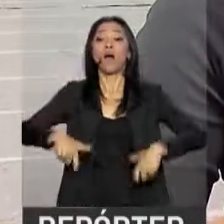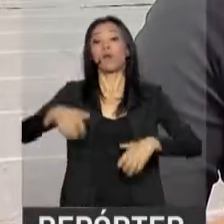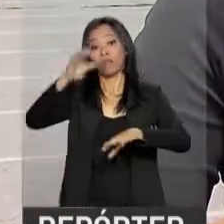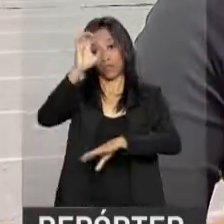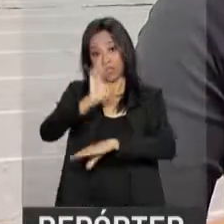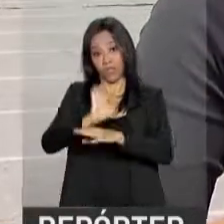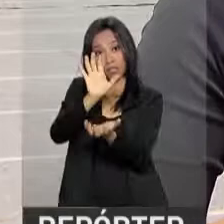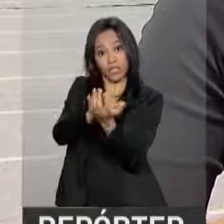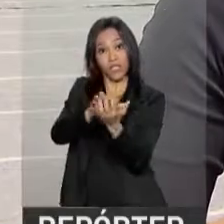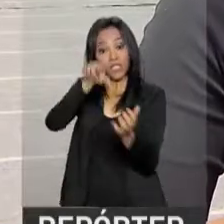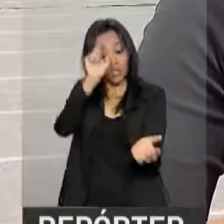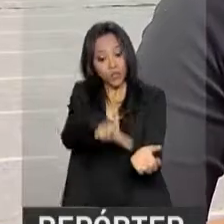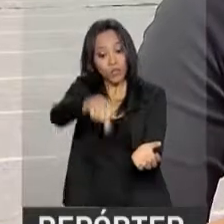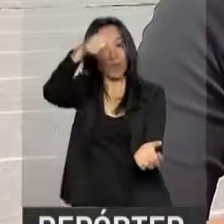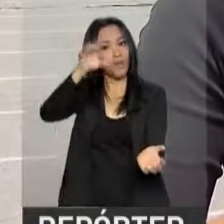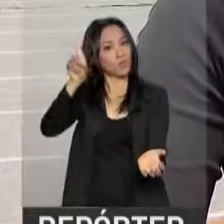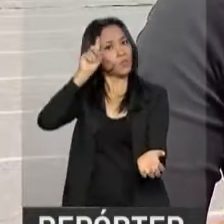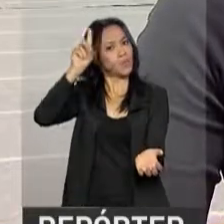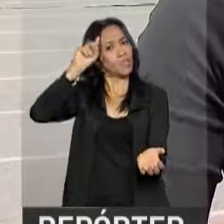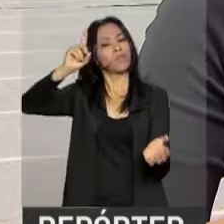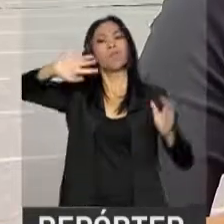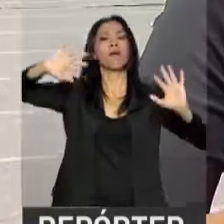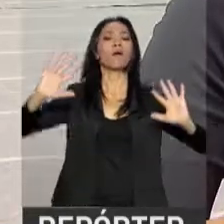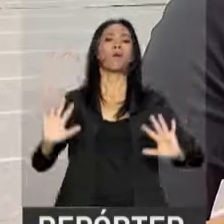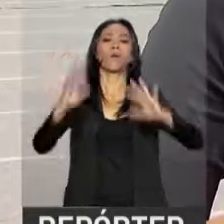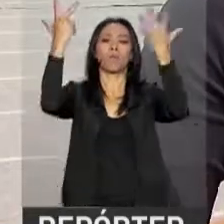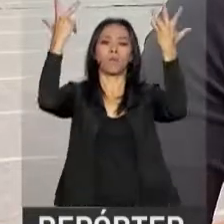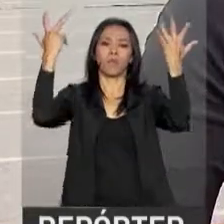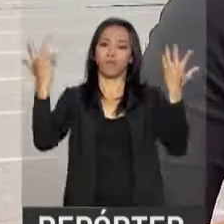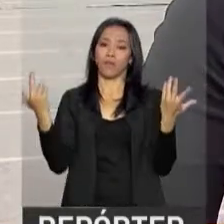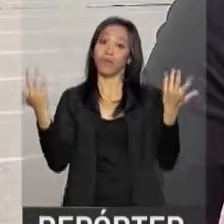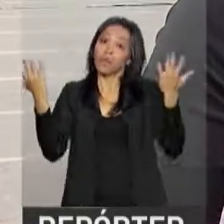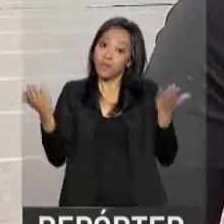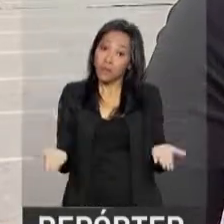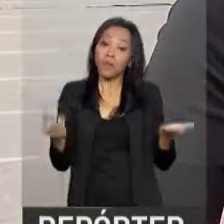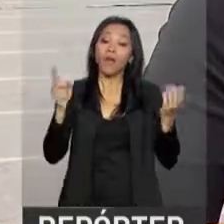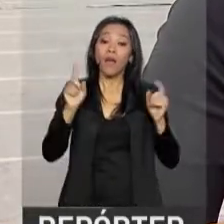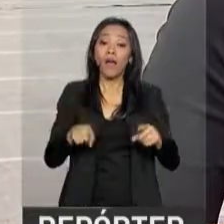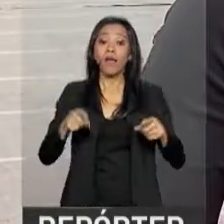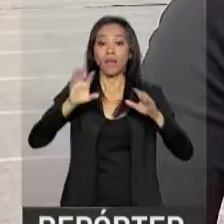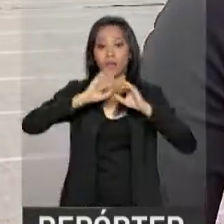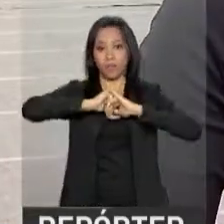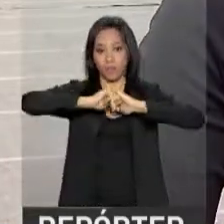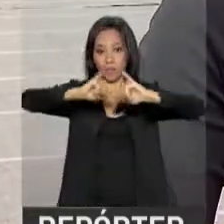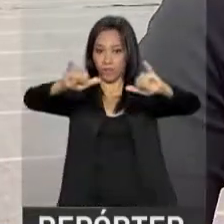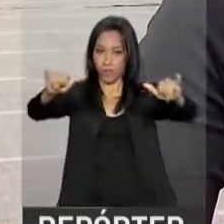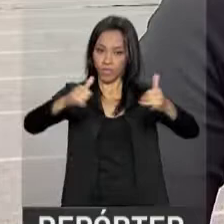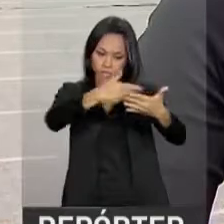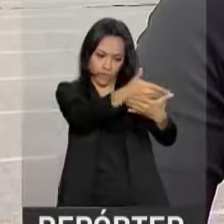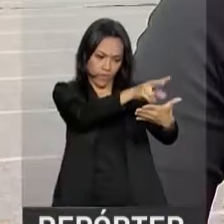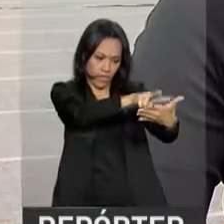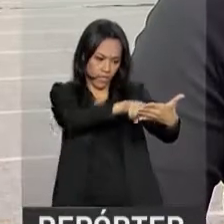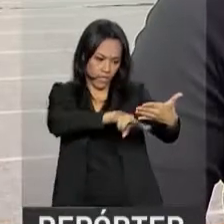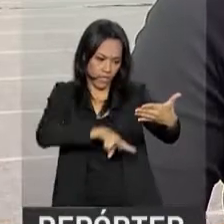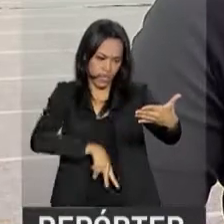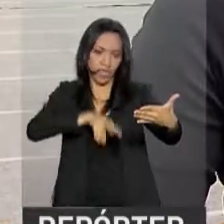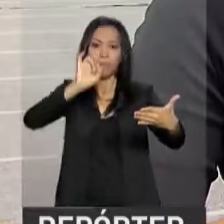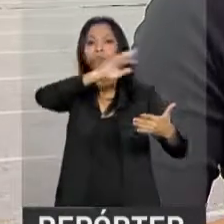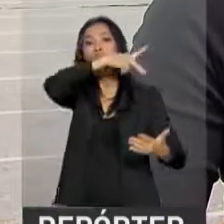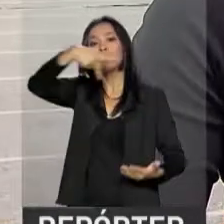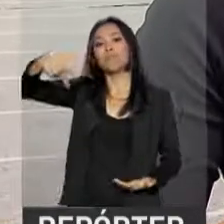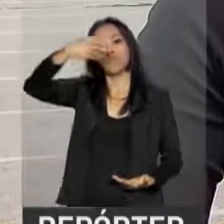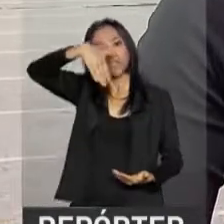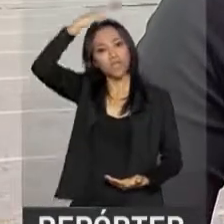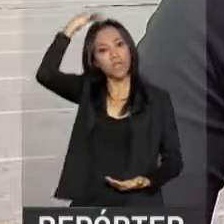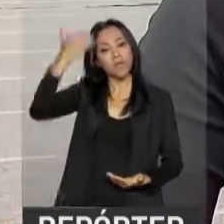escolheu a data para comemorar o dia da instituição a mensagem presidencial lida durante a cerimônia michel temer